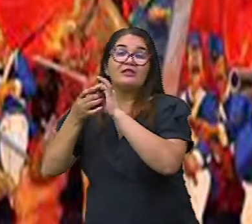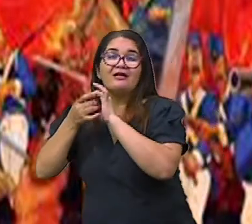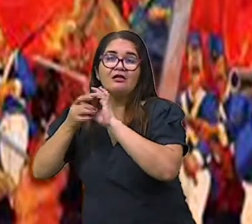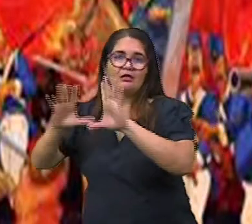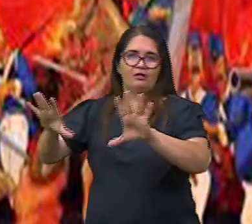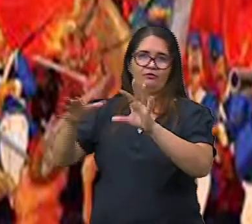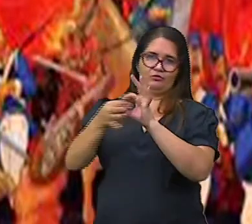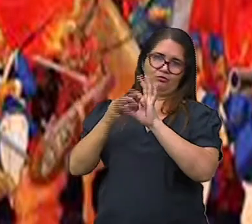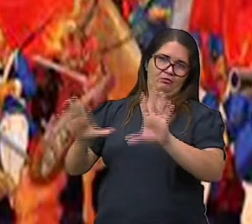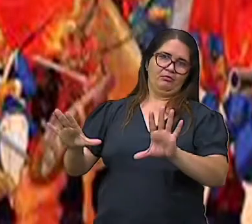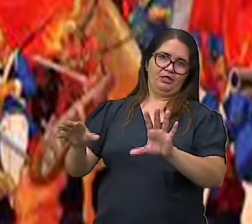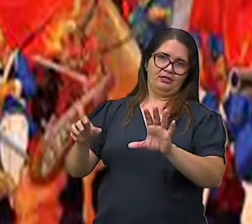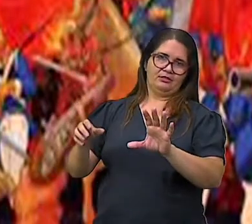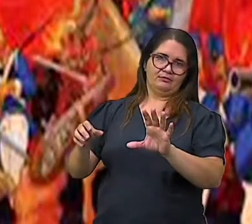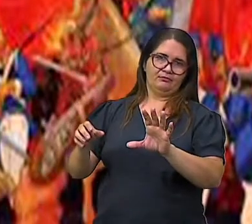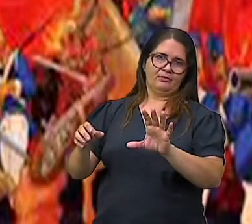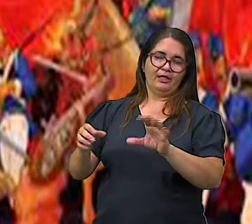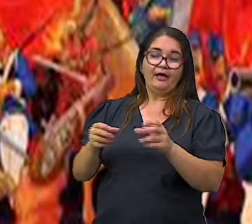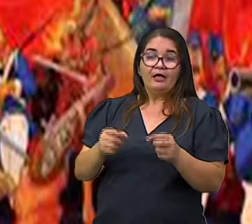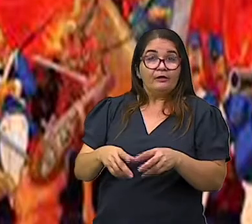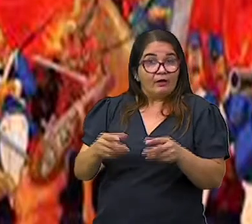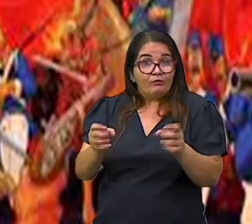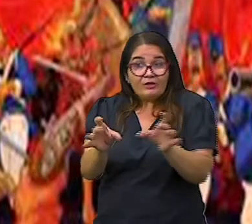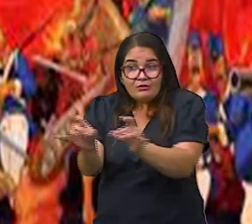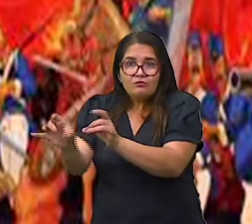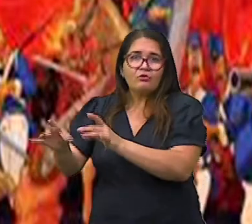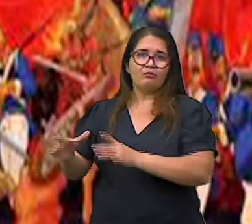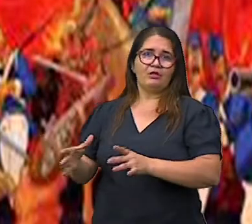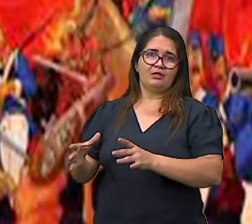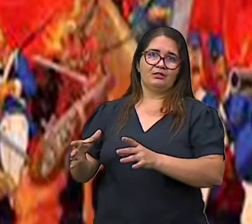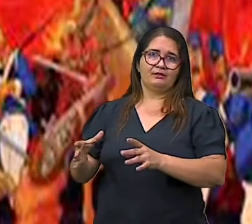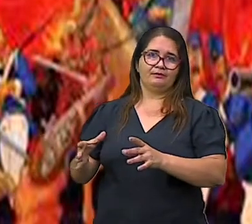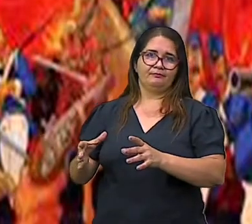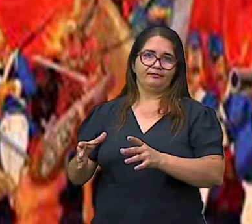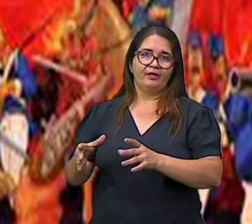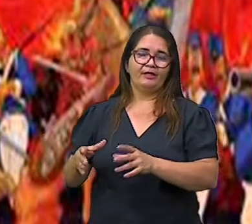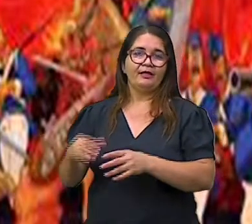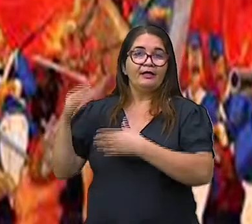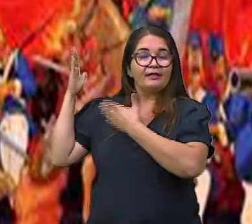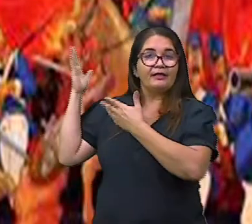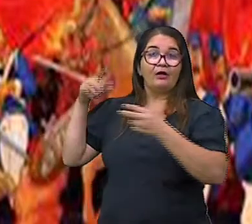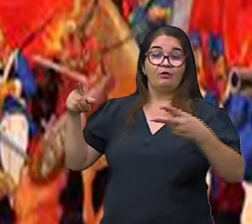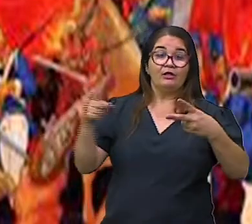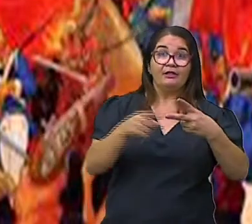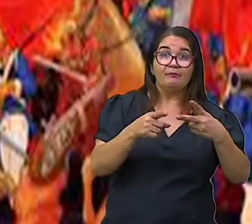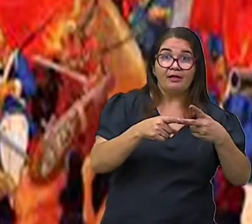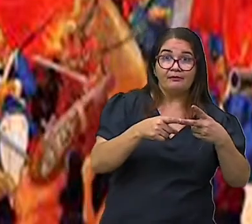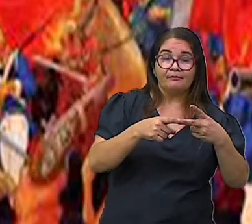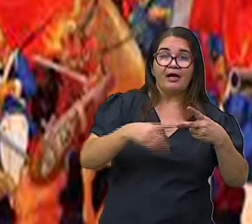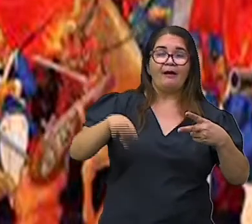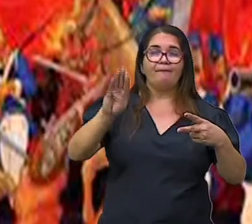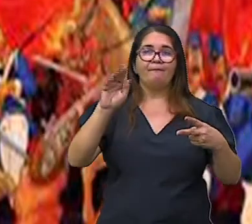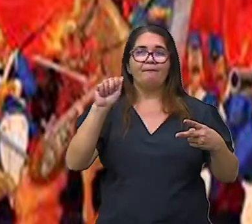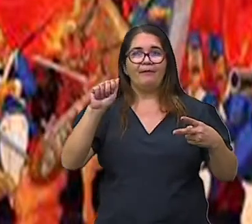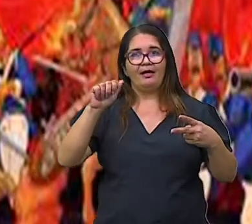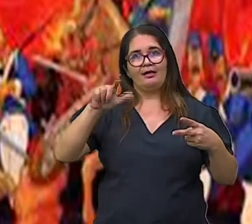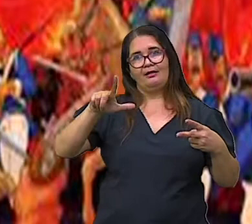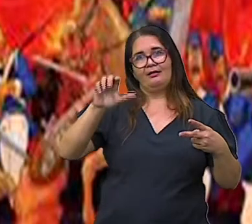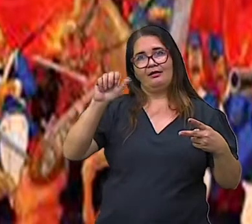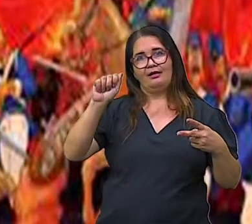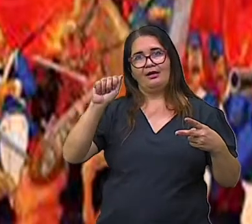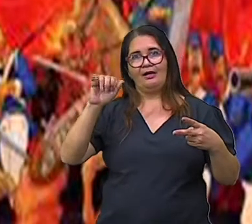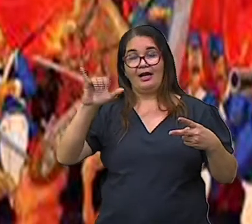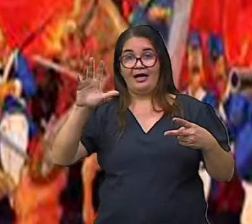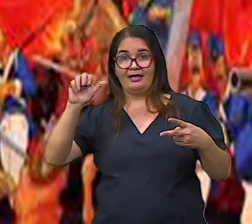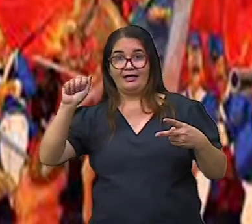região. A Balaiada aconteceu na província do Maranhão, e um fator